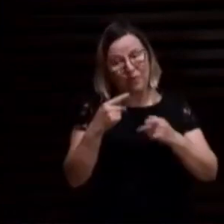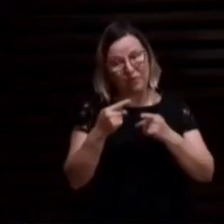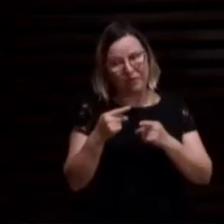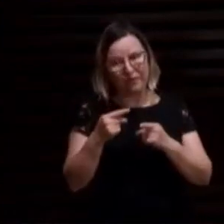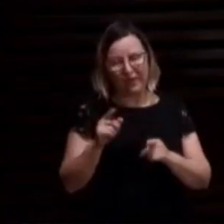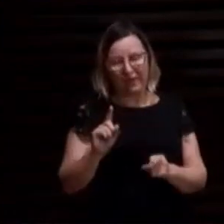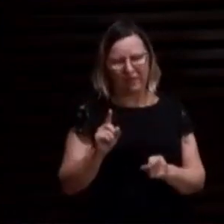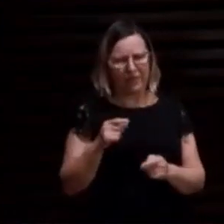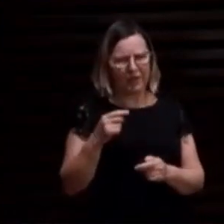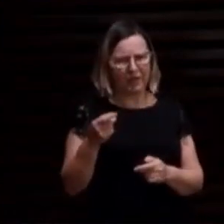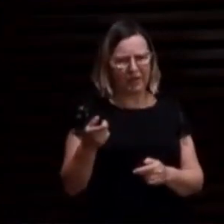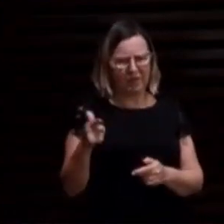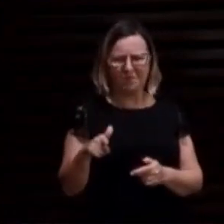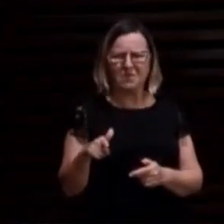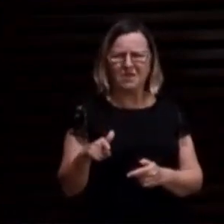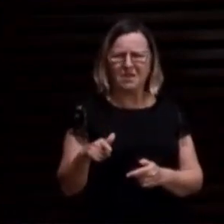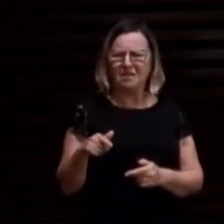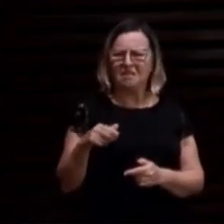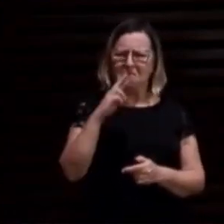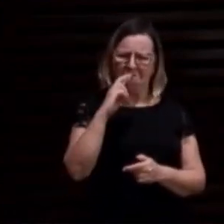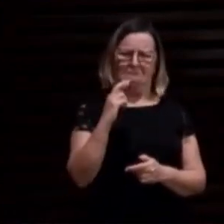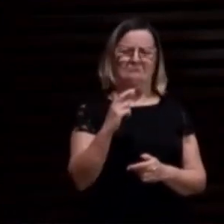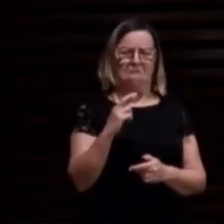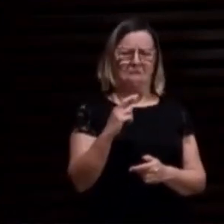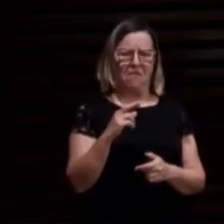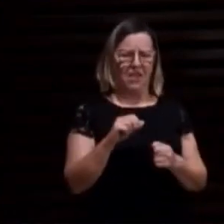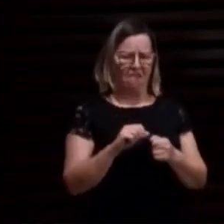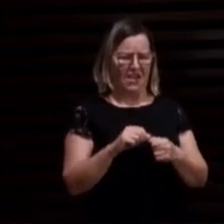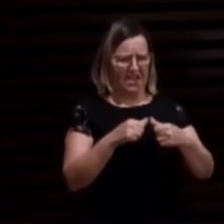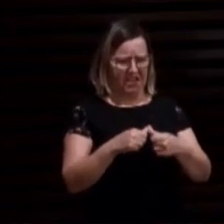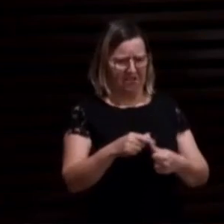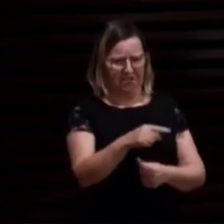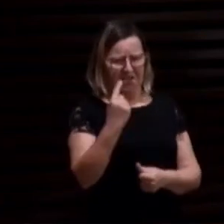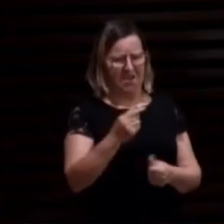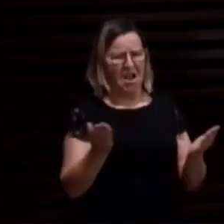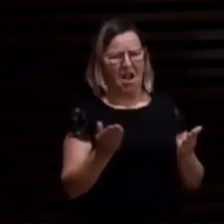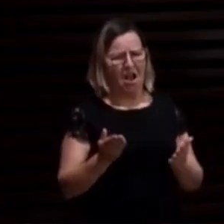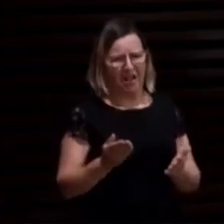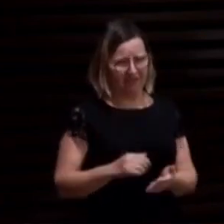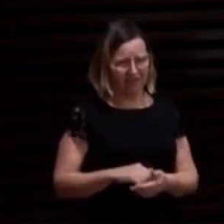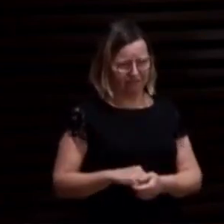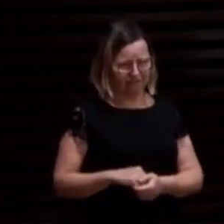palavra que ele disse assim: o senhor fez isso com nós hoje aqui.